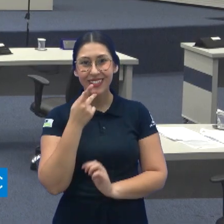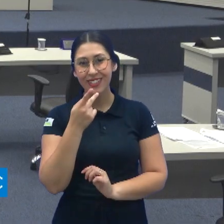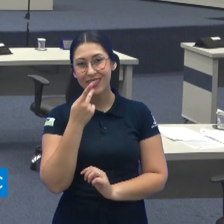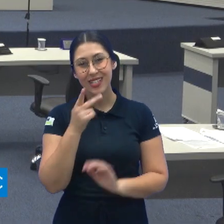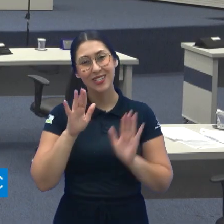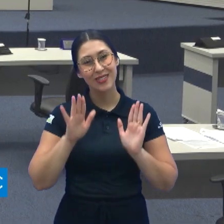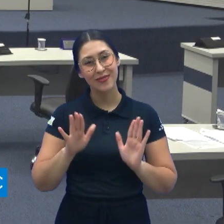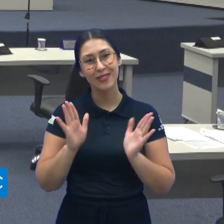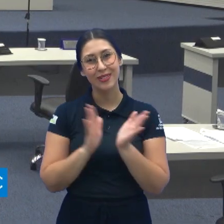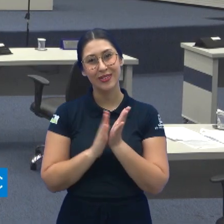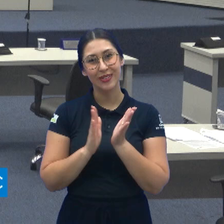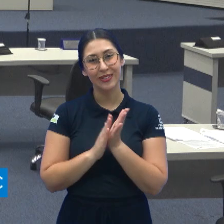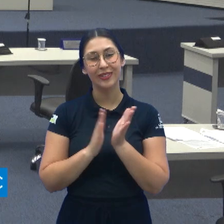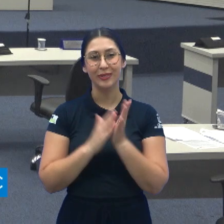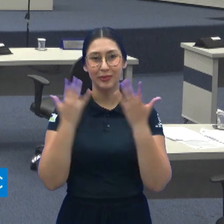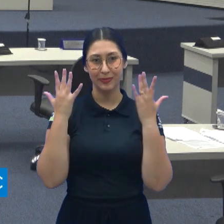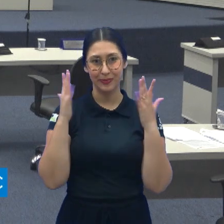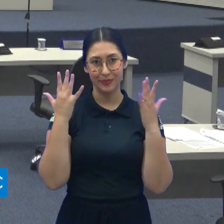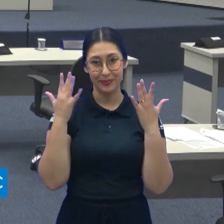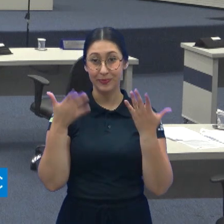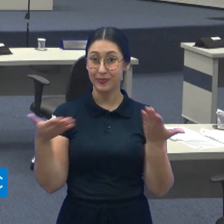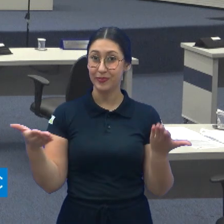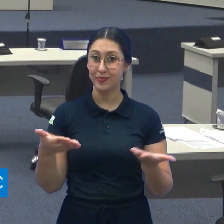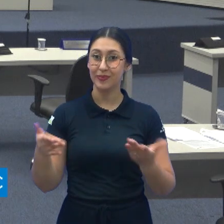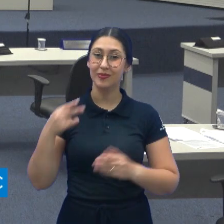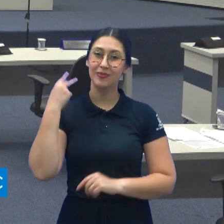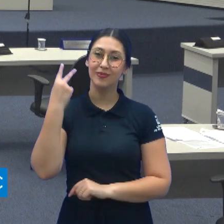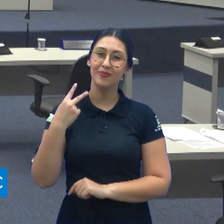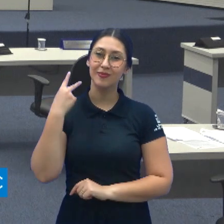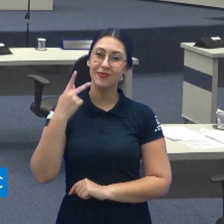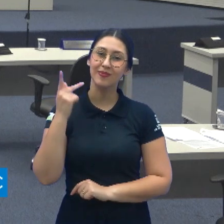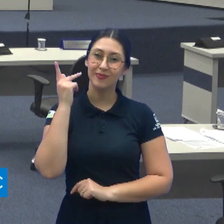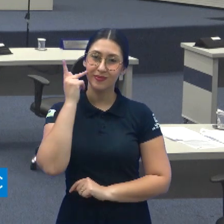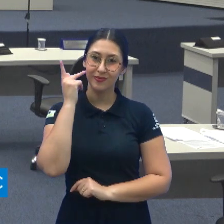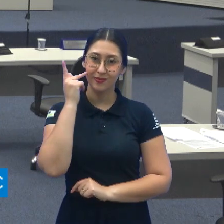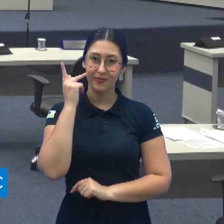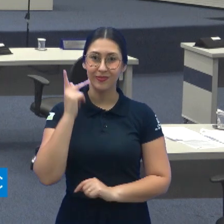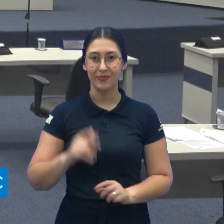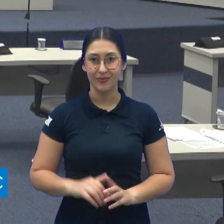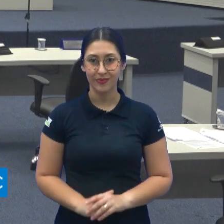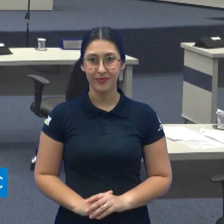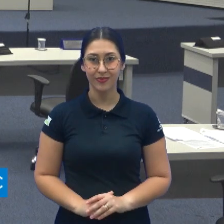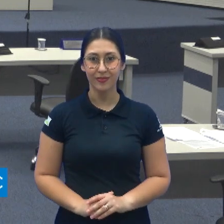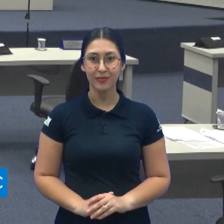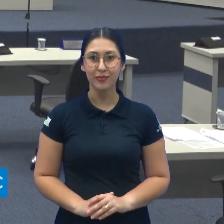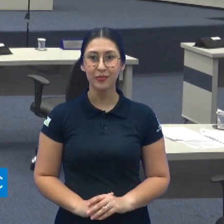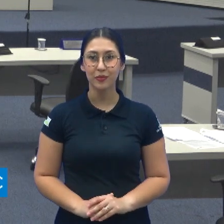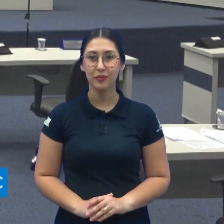parabéns, viu, Pascucci? Com a palavra, o vereador Rafael Pascucci.